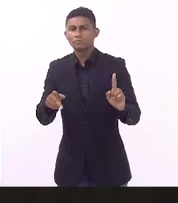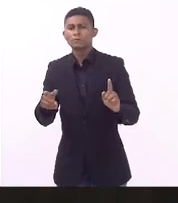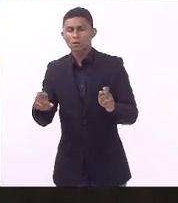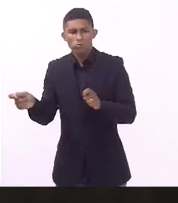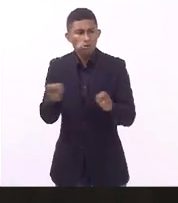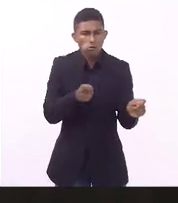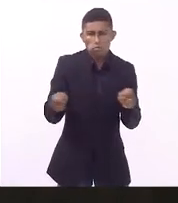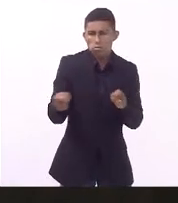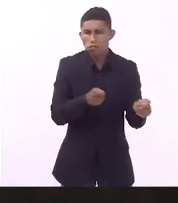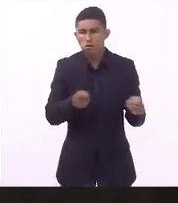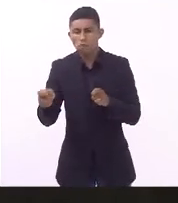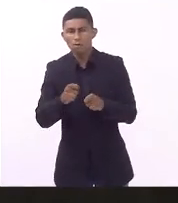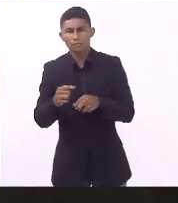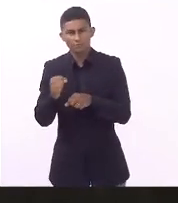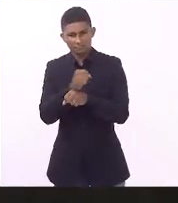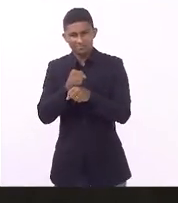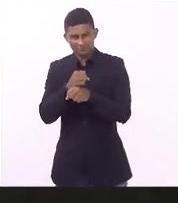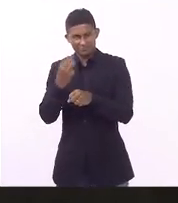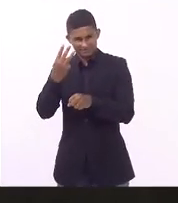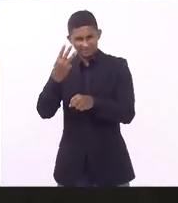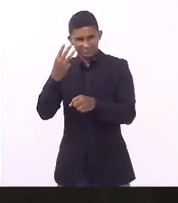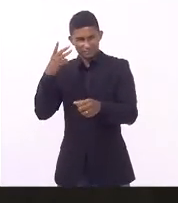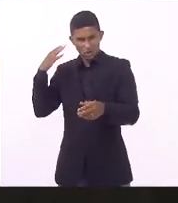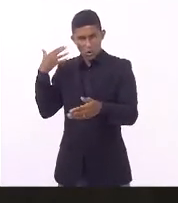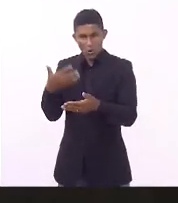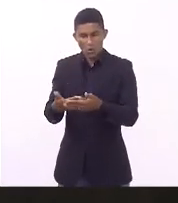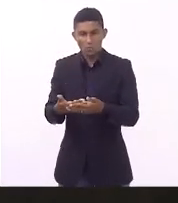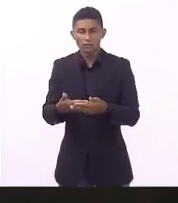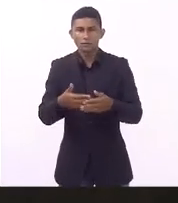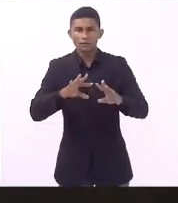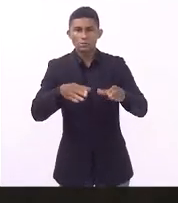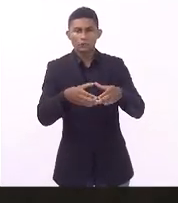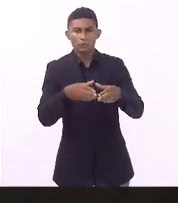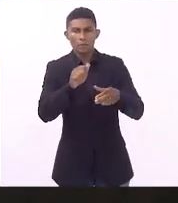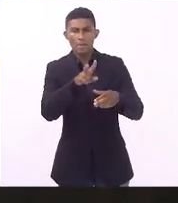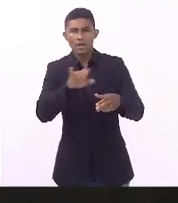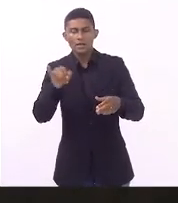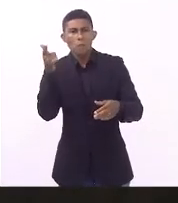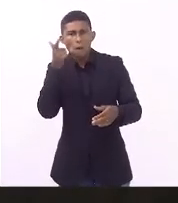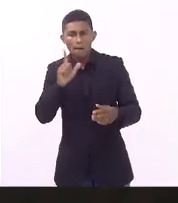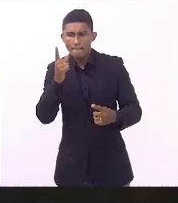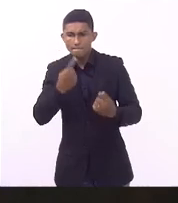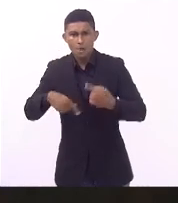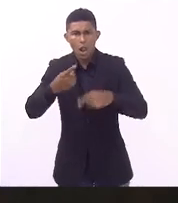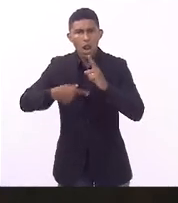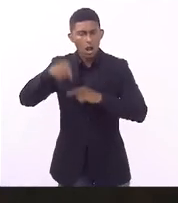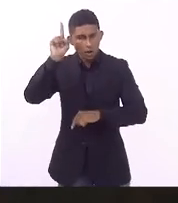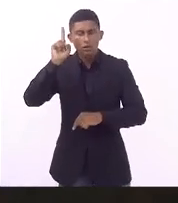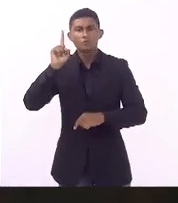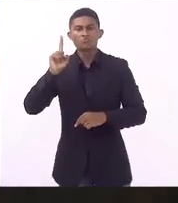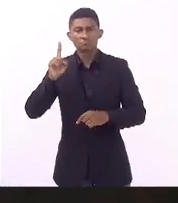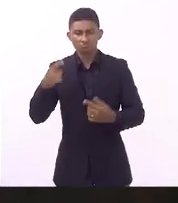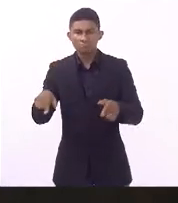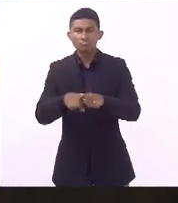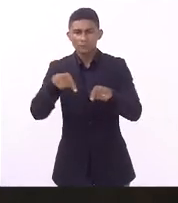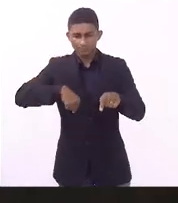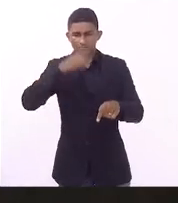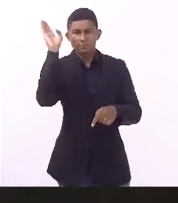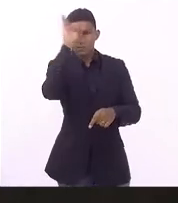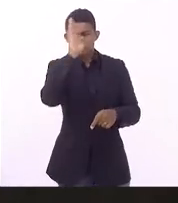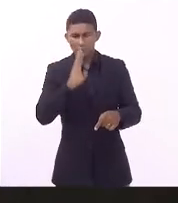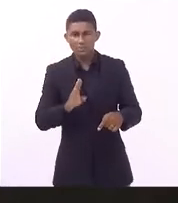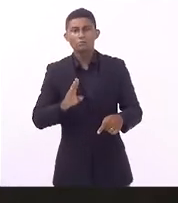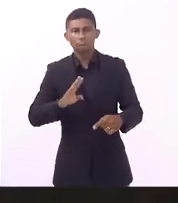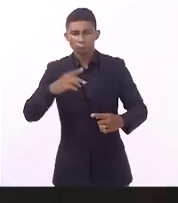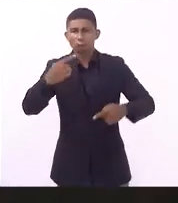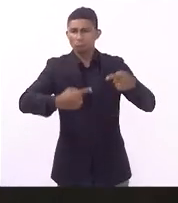recuperou os seus melhores momentos de protagonismo na história política brasileira. E hoje não é